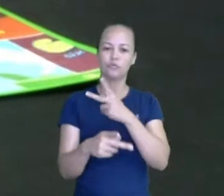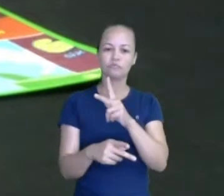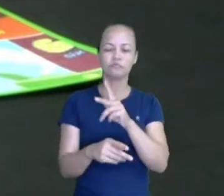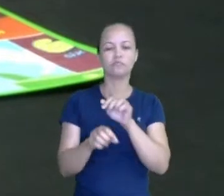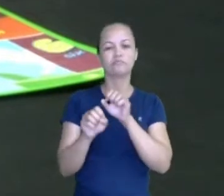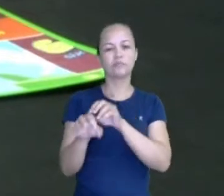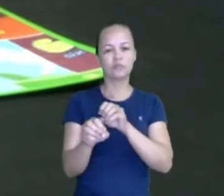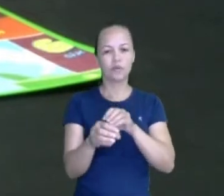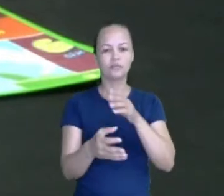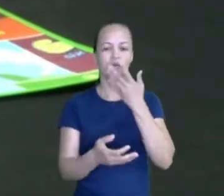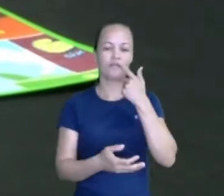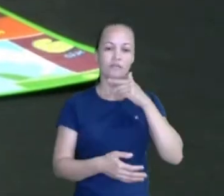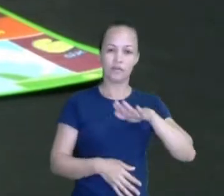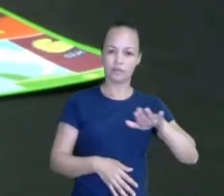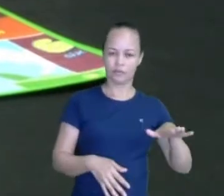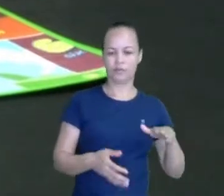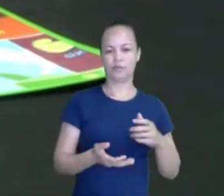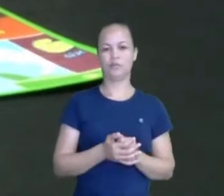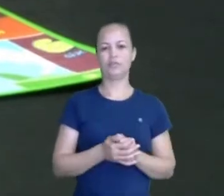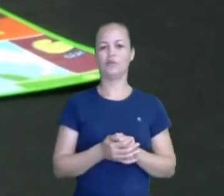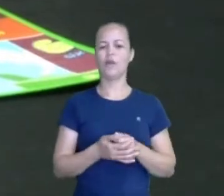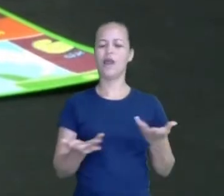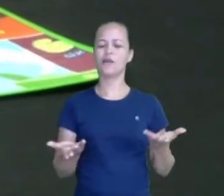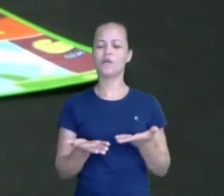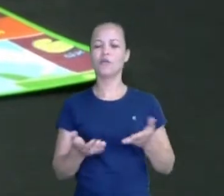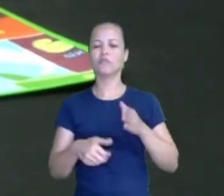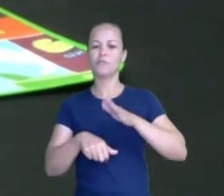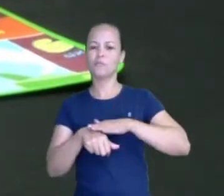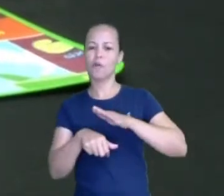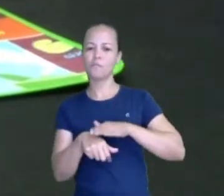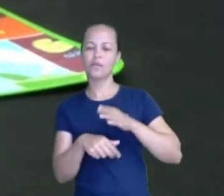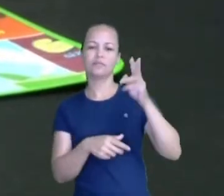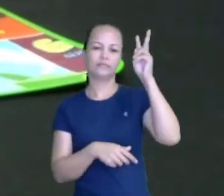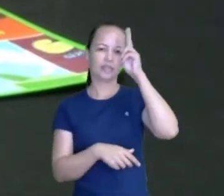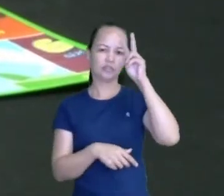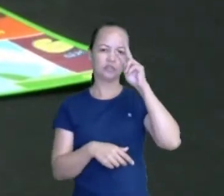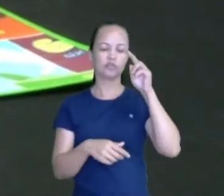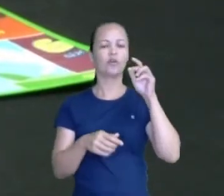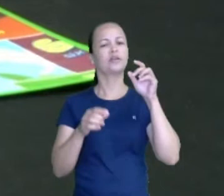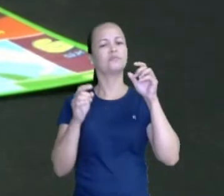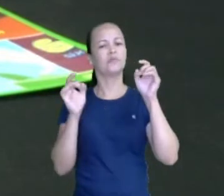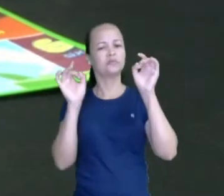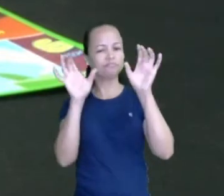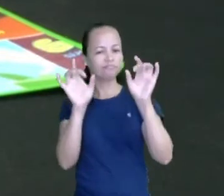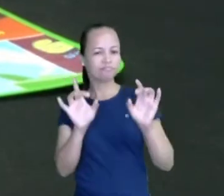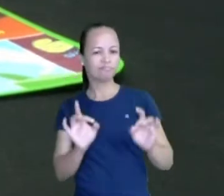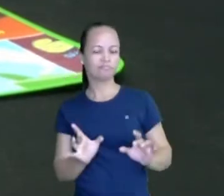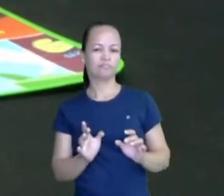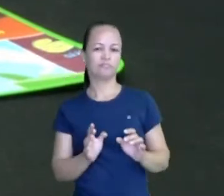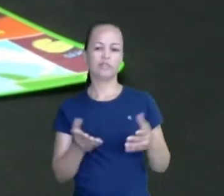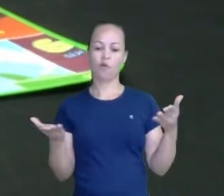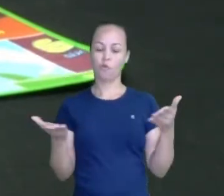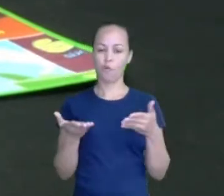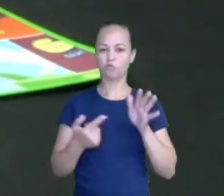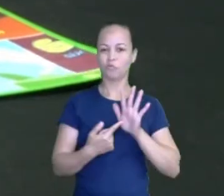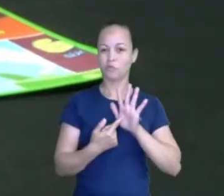aquele momento especial que é o momento da história. Hoje eu trouxe para vocês esse livro